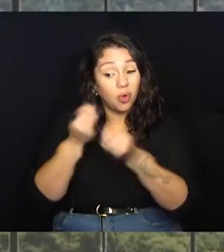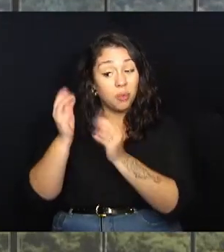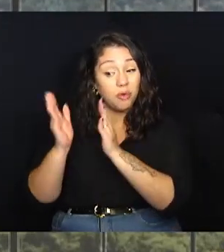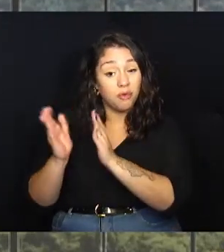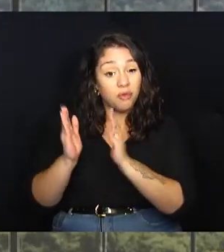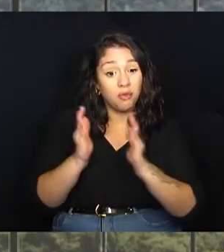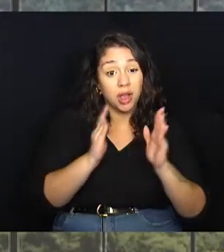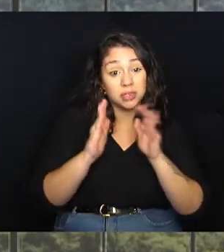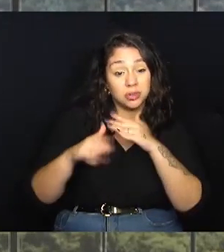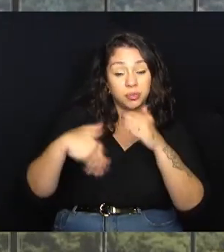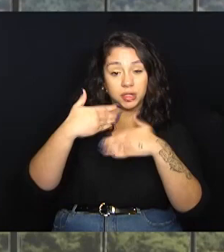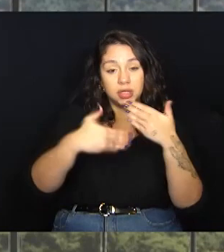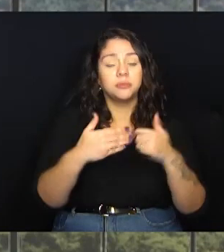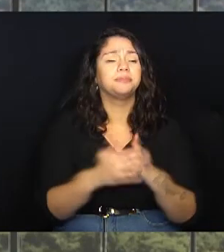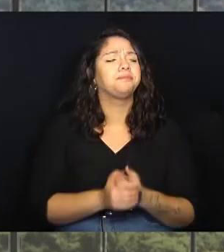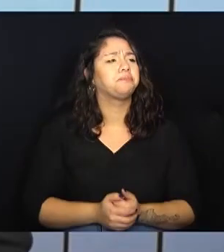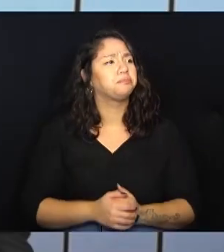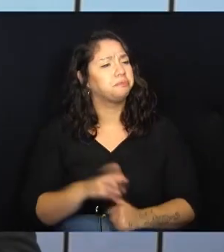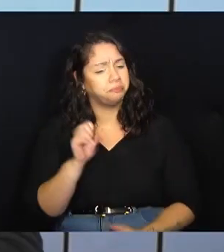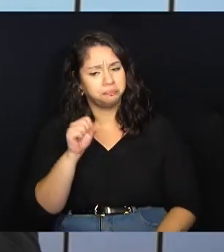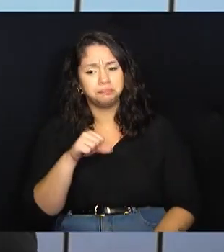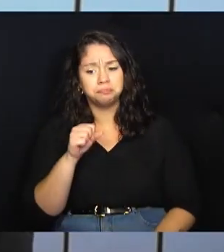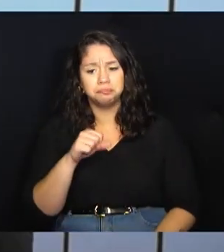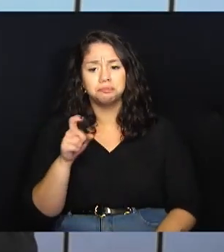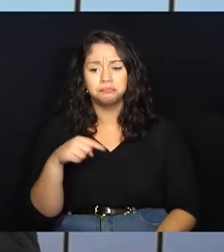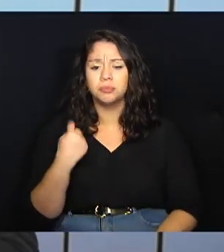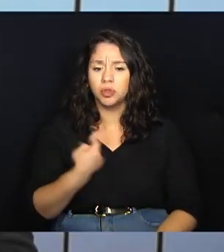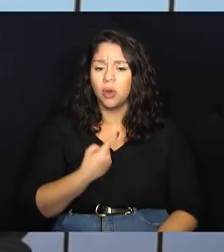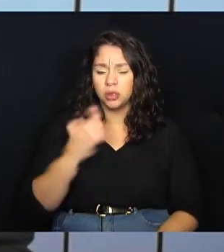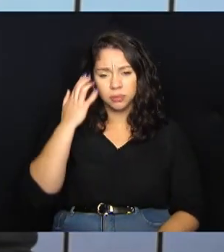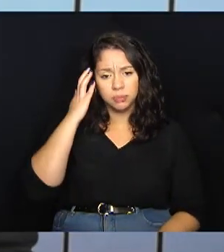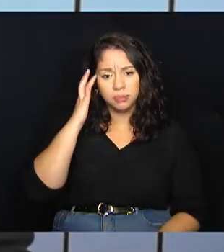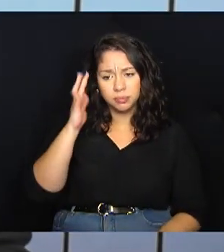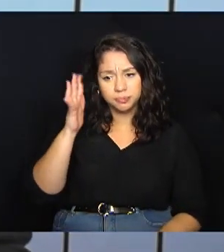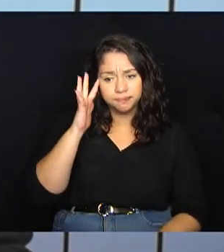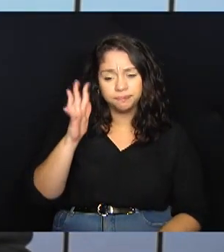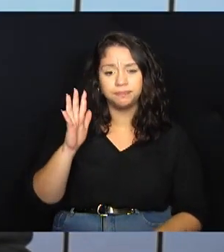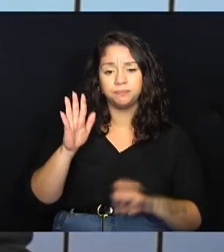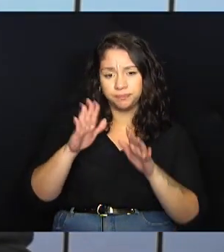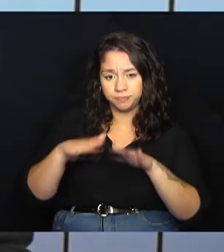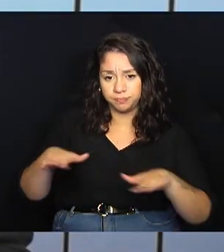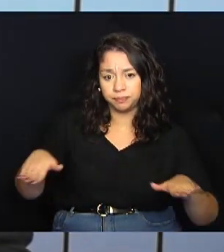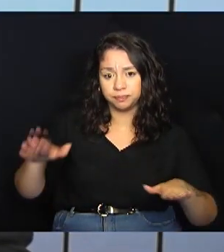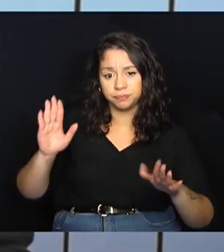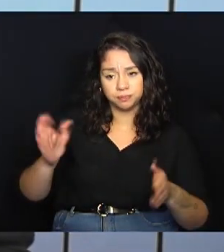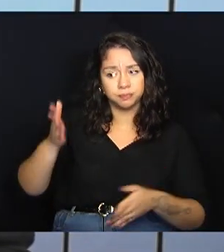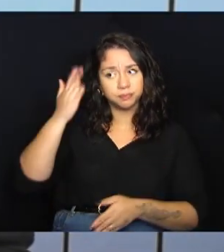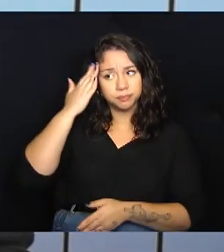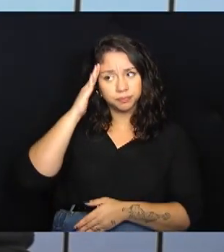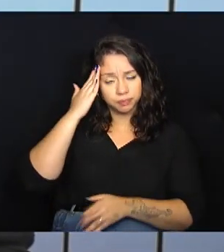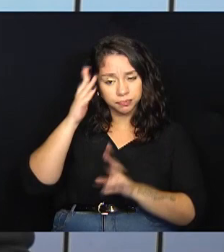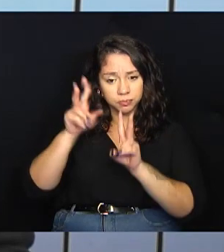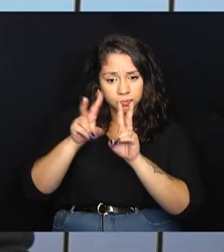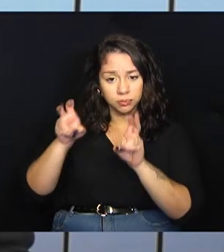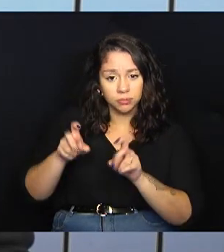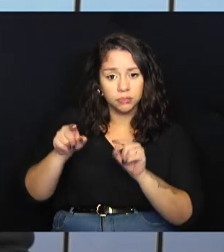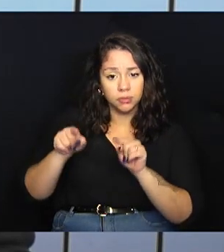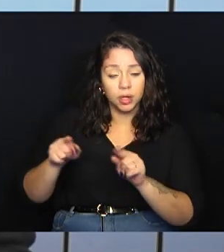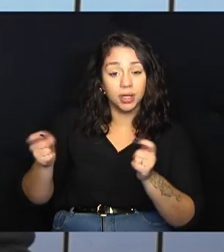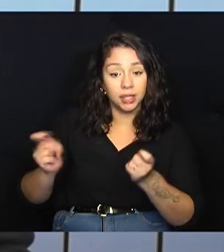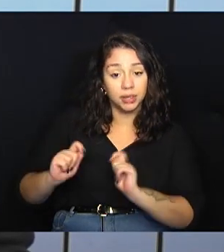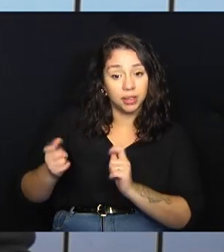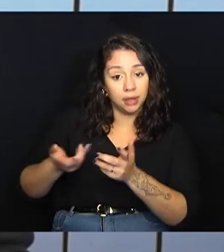processo? Sim, claro que a gente pensa na criança que tem já esse nível de de compreensão e que seja possível esse